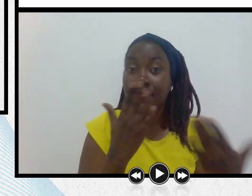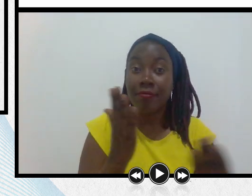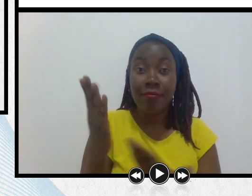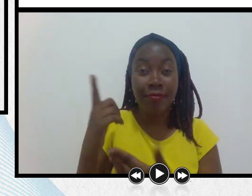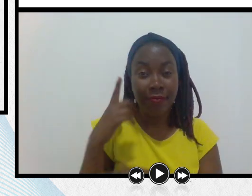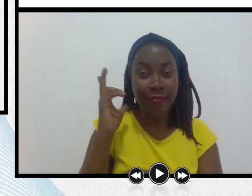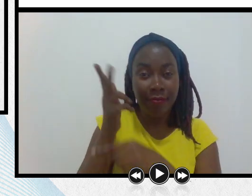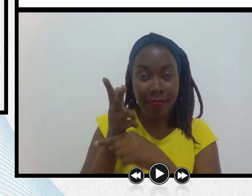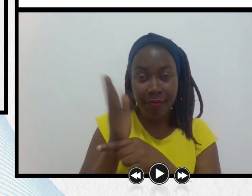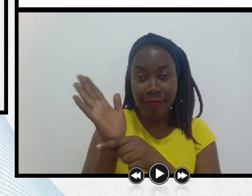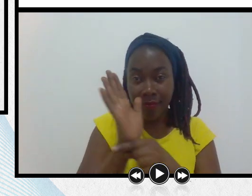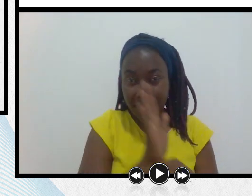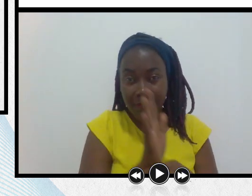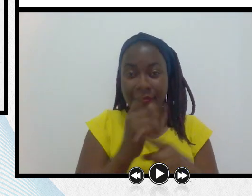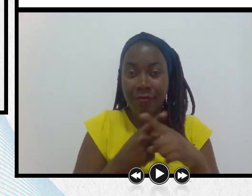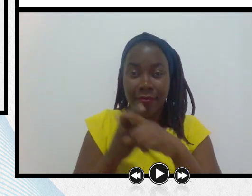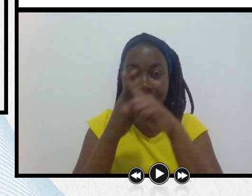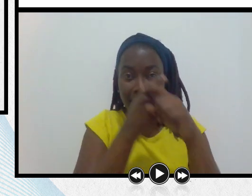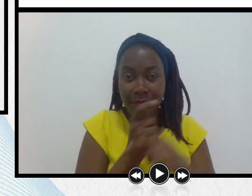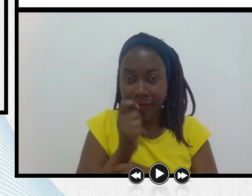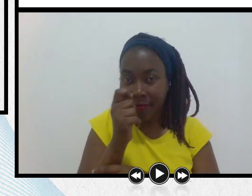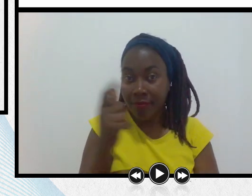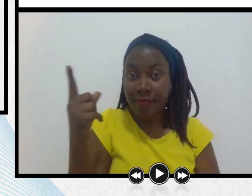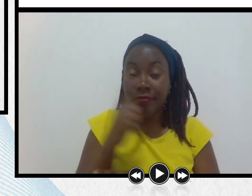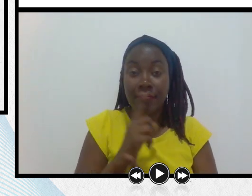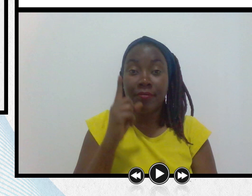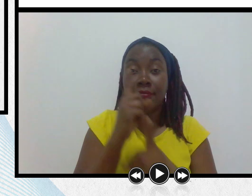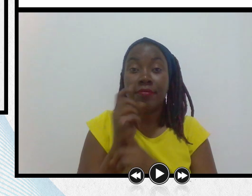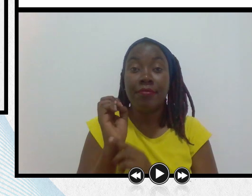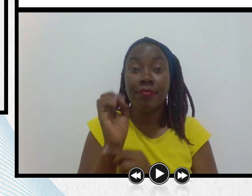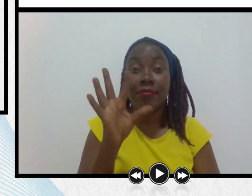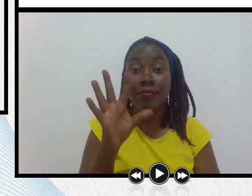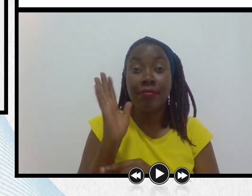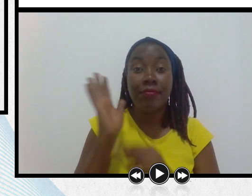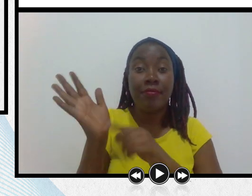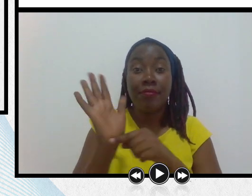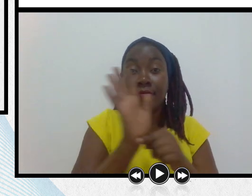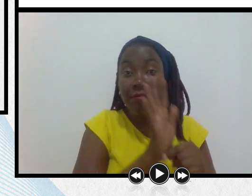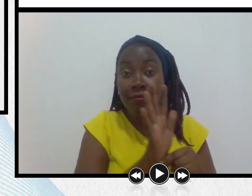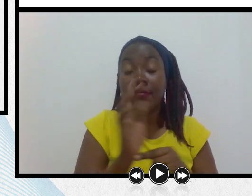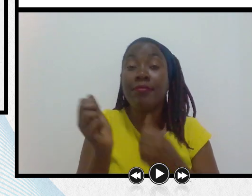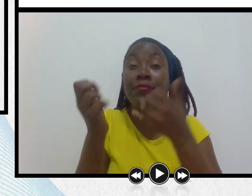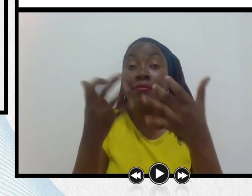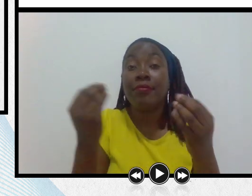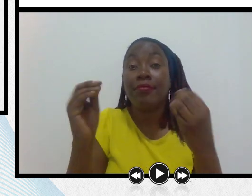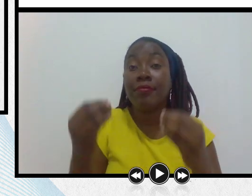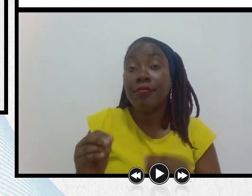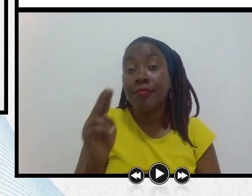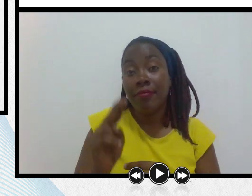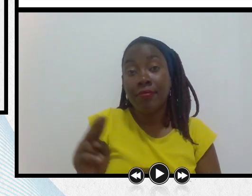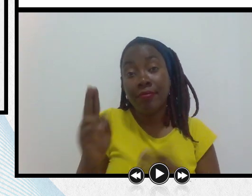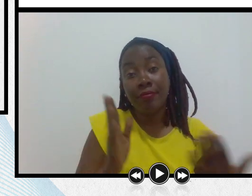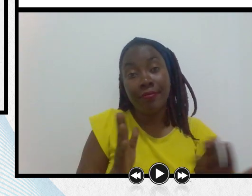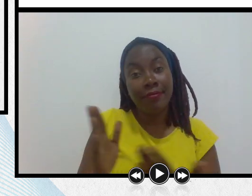um vídeo, inclusive, né, por esse QR Code aqui, vocês conseguem encontrar um vídeo que mostra exatamente como é que a montagem e o uso